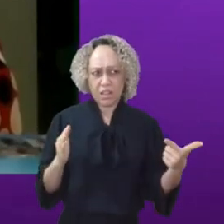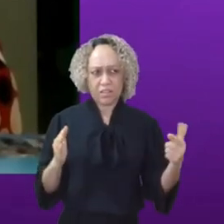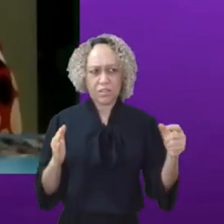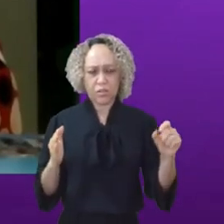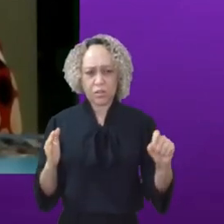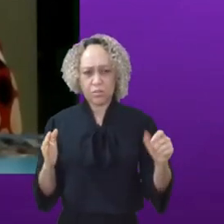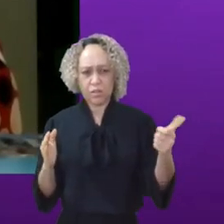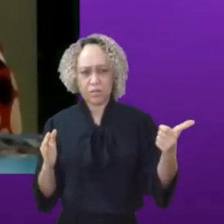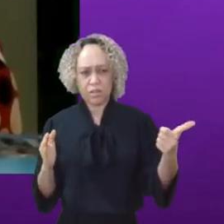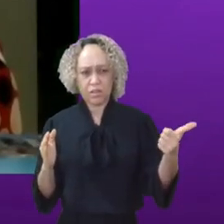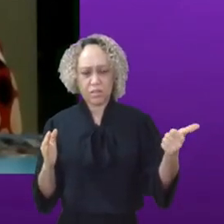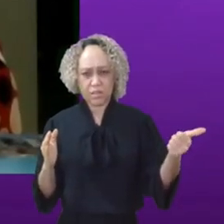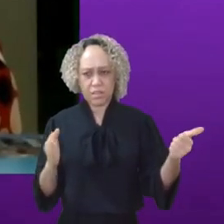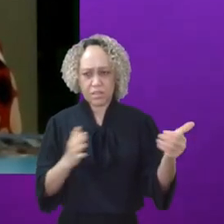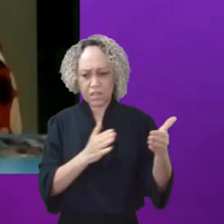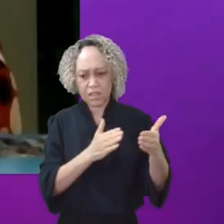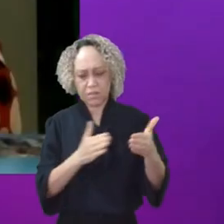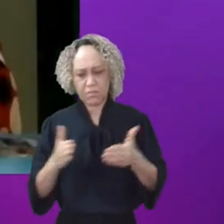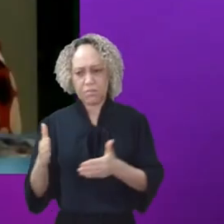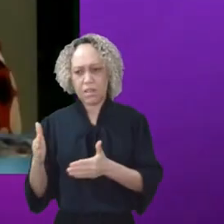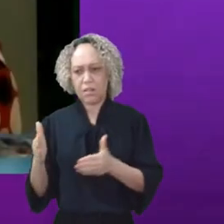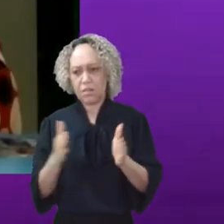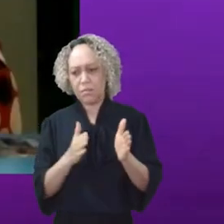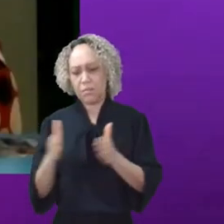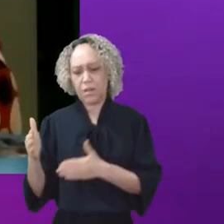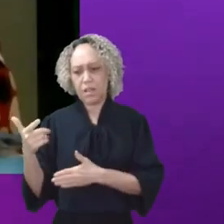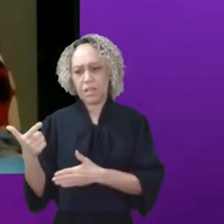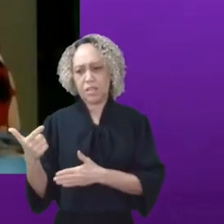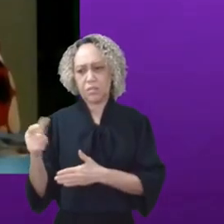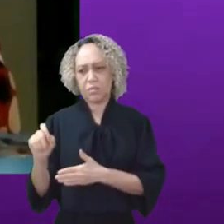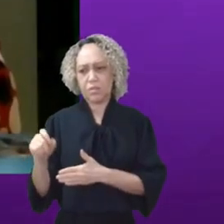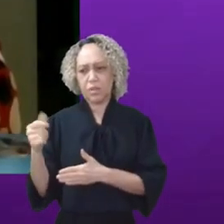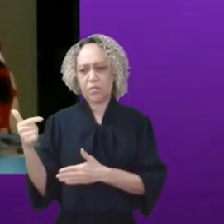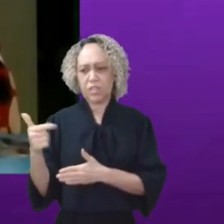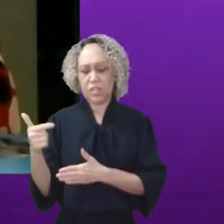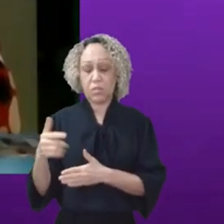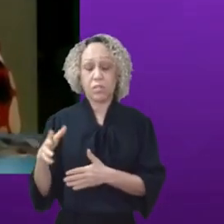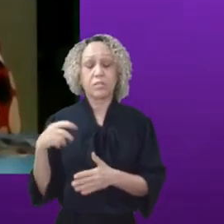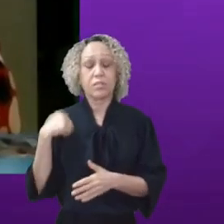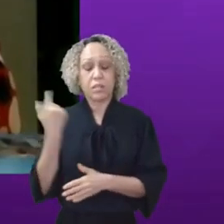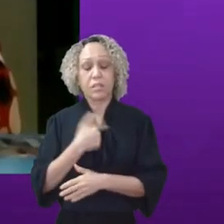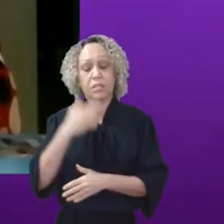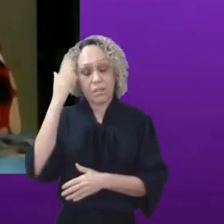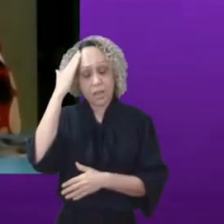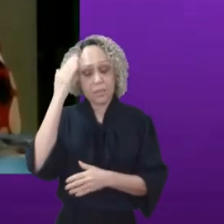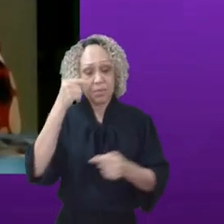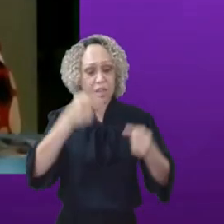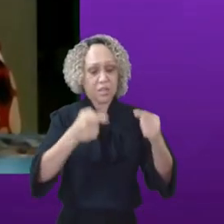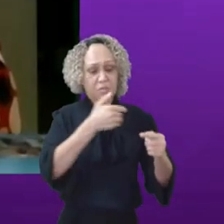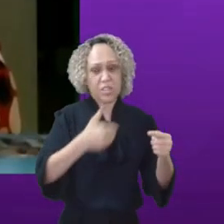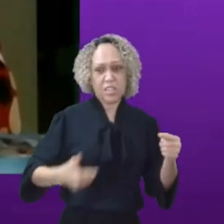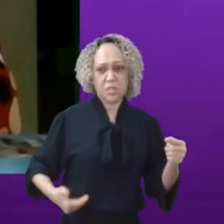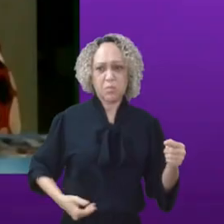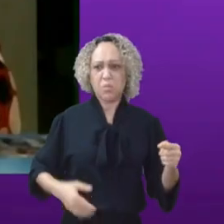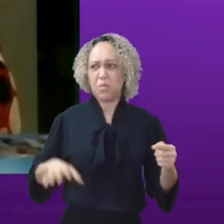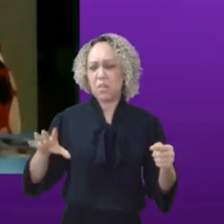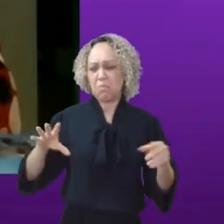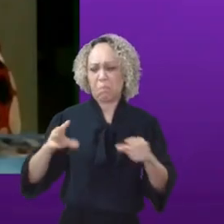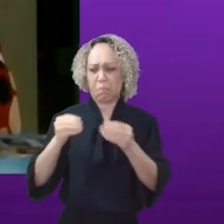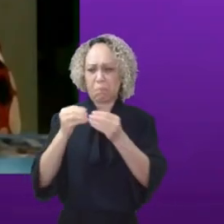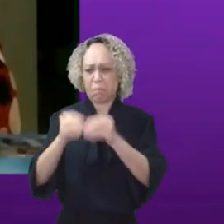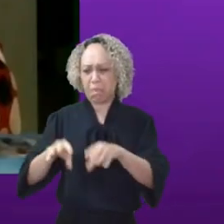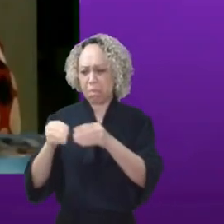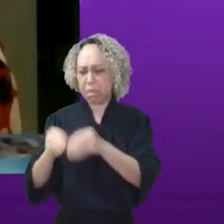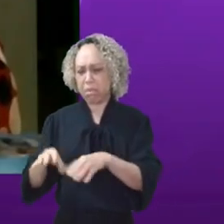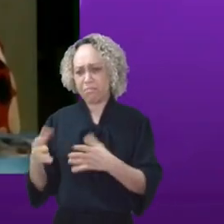2016 a 2022, nós bem sabemos o que aconteceu, o desmonte das políticas públicas, porque nós